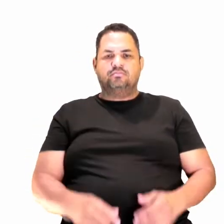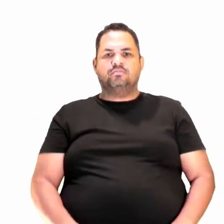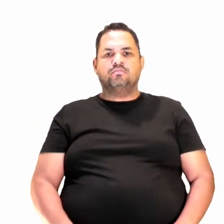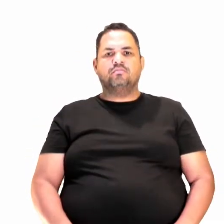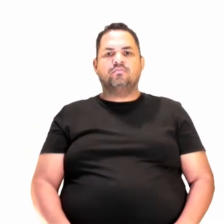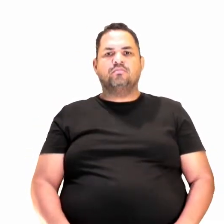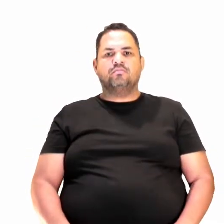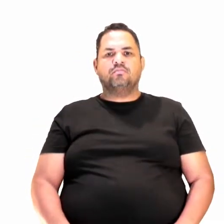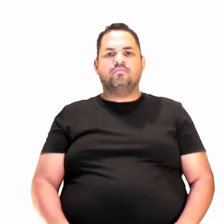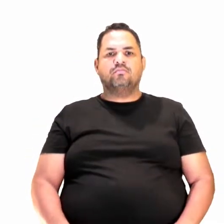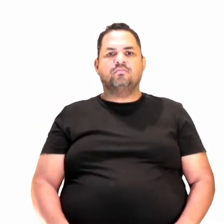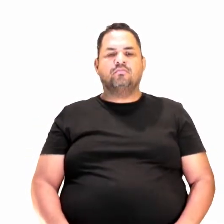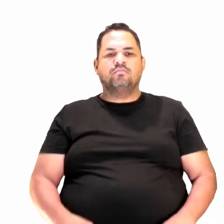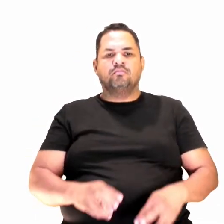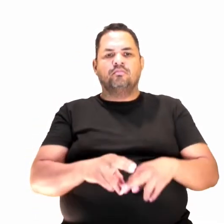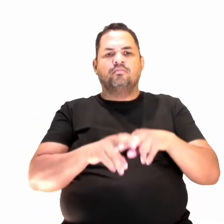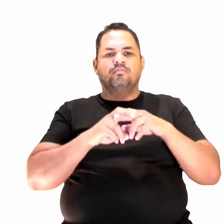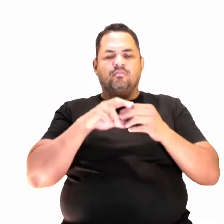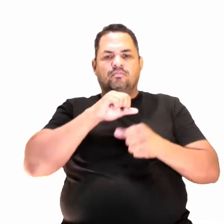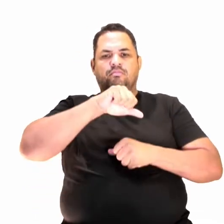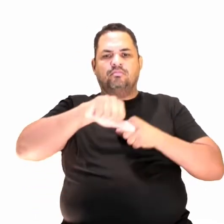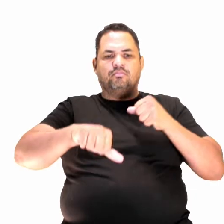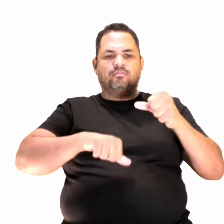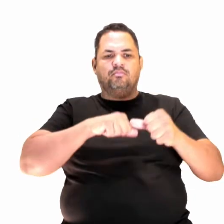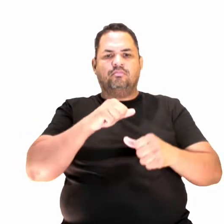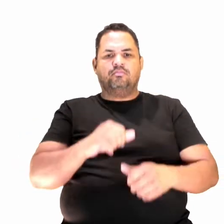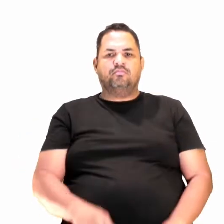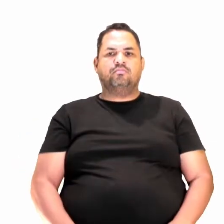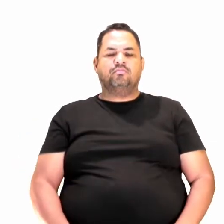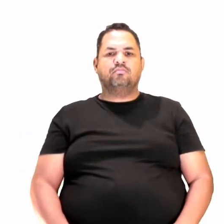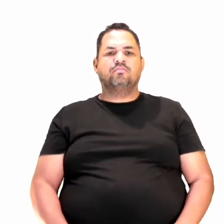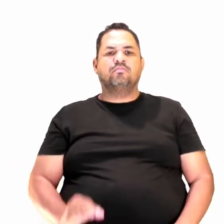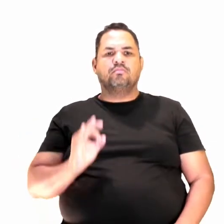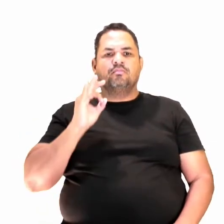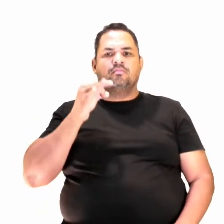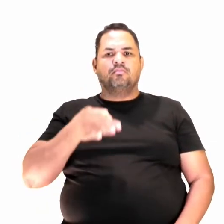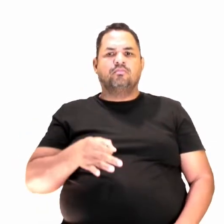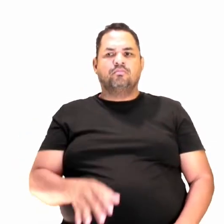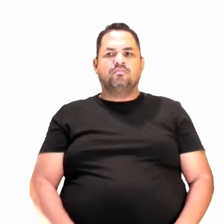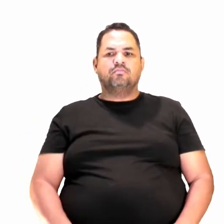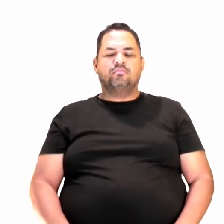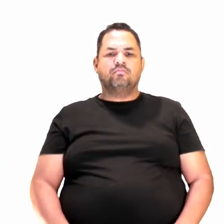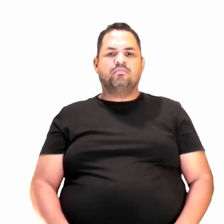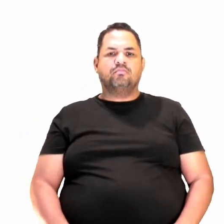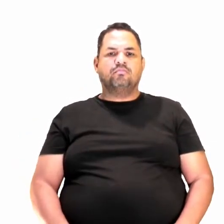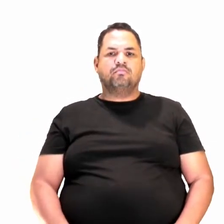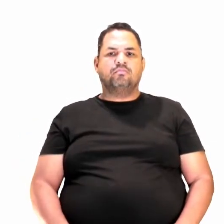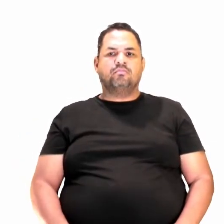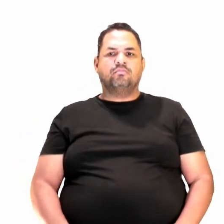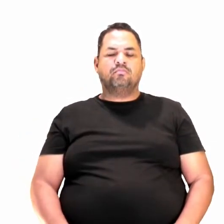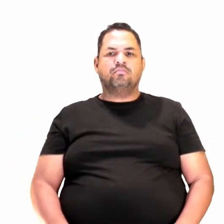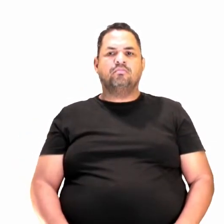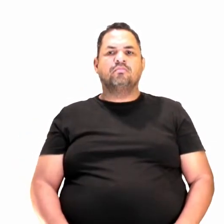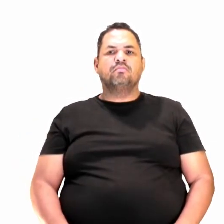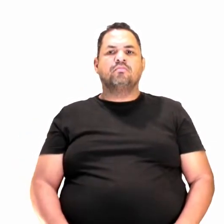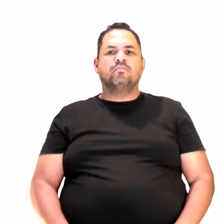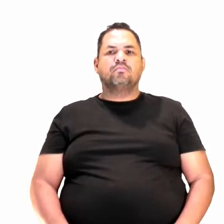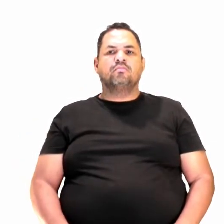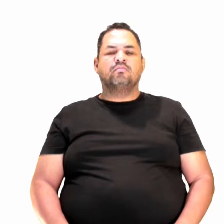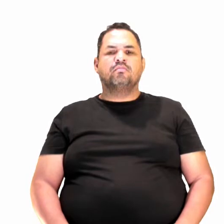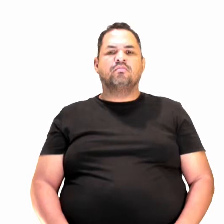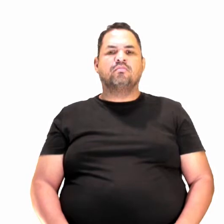escura. E aí, temos aqui a pergunta, what does her sister look like? Mas lá a